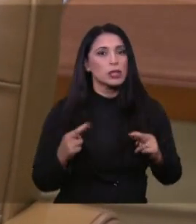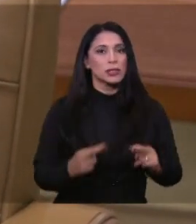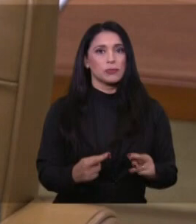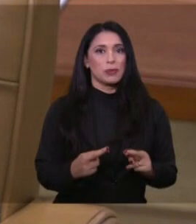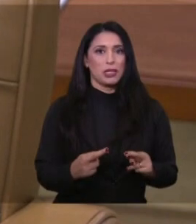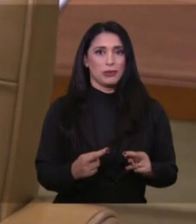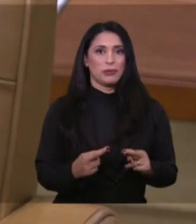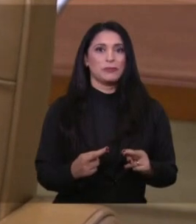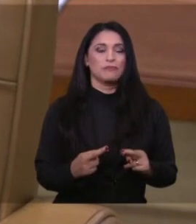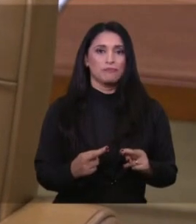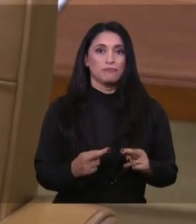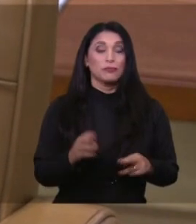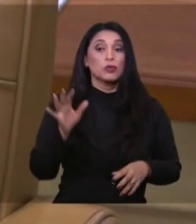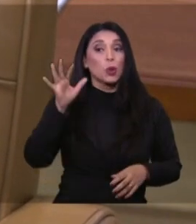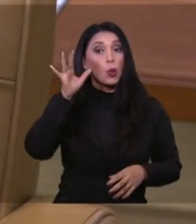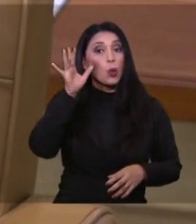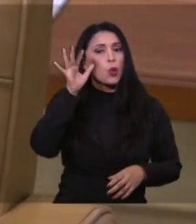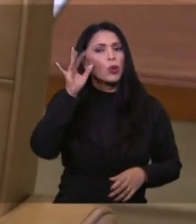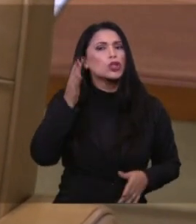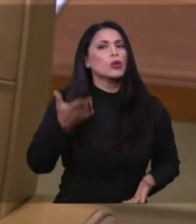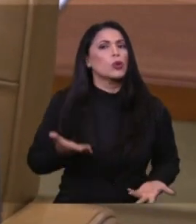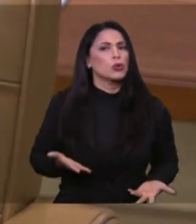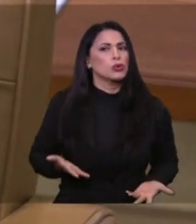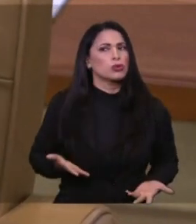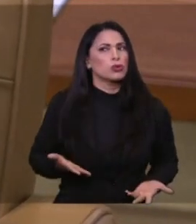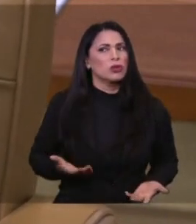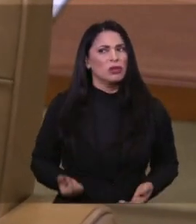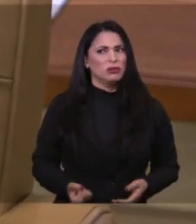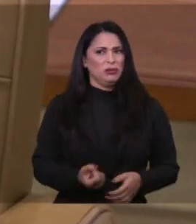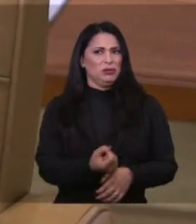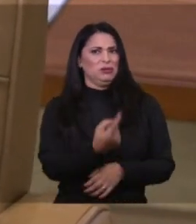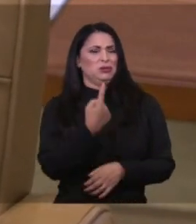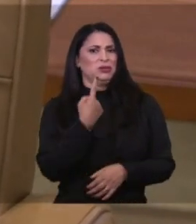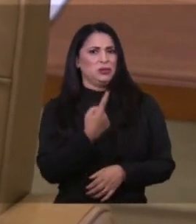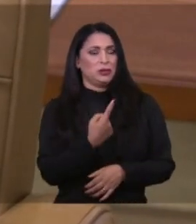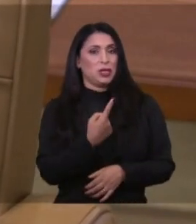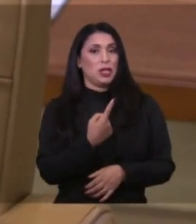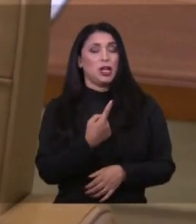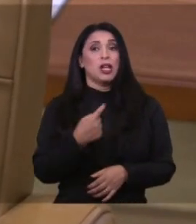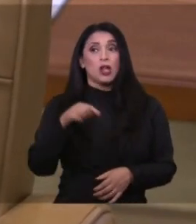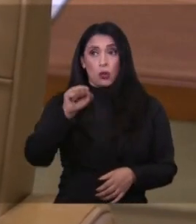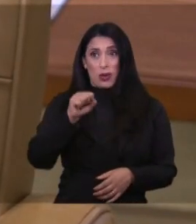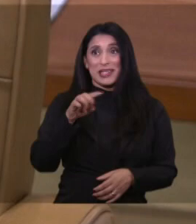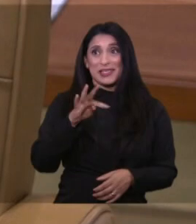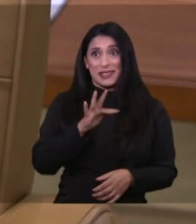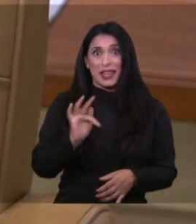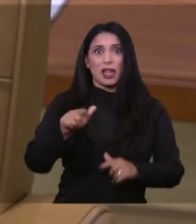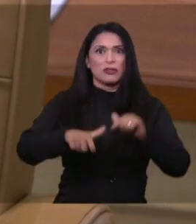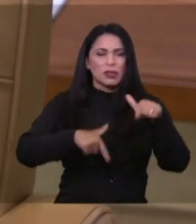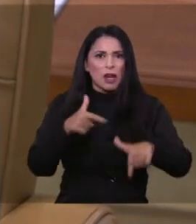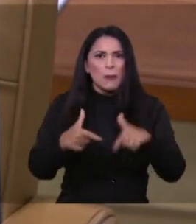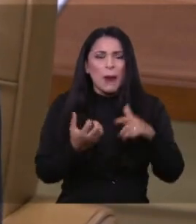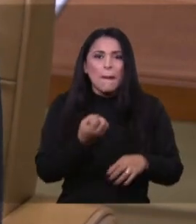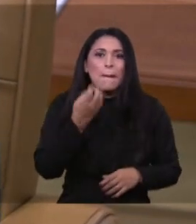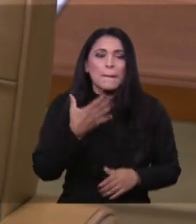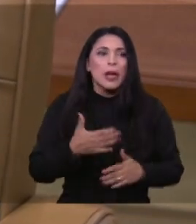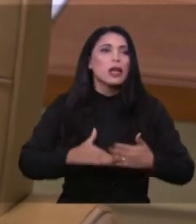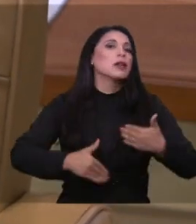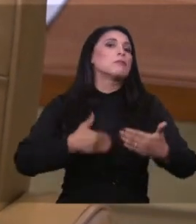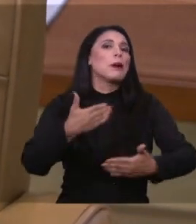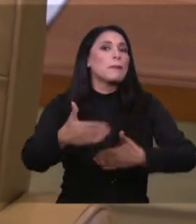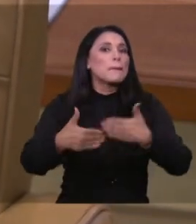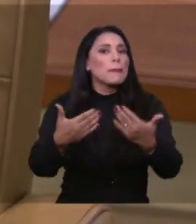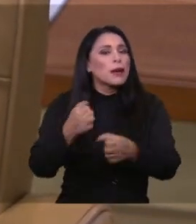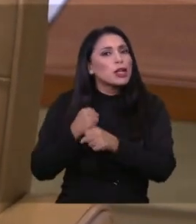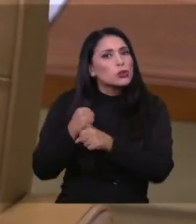chega a ser curioso, quiçá irônico, que após os bons serviços prestados por essa Suprema Corte no decorrer dos